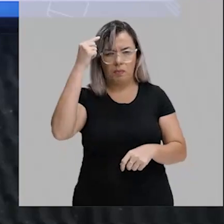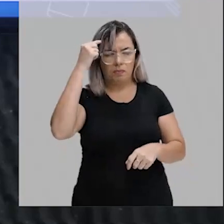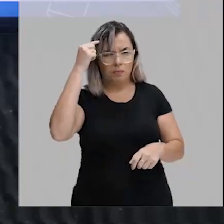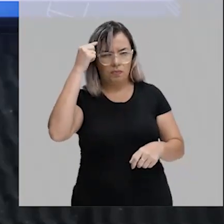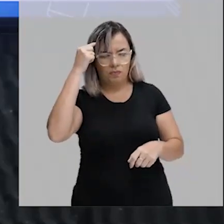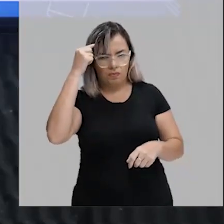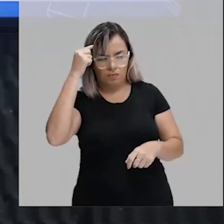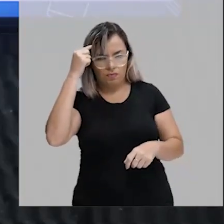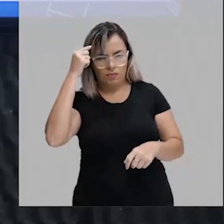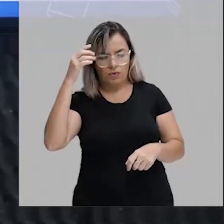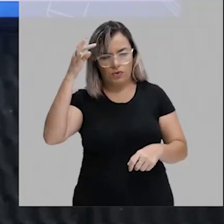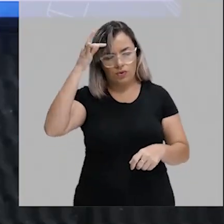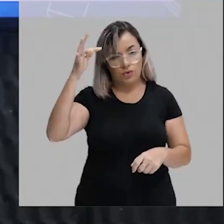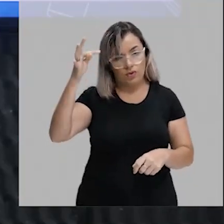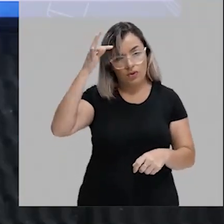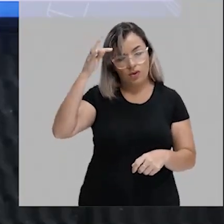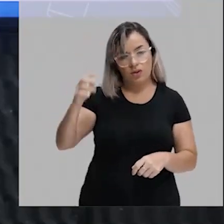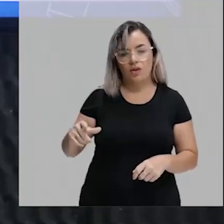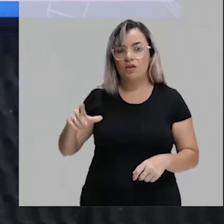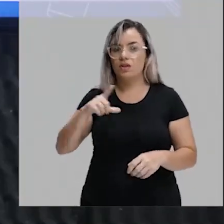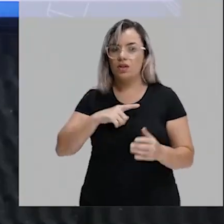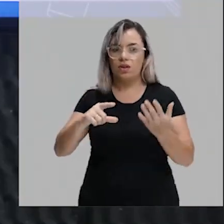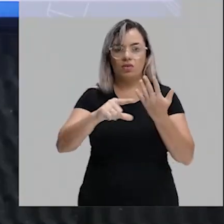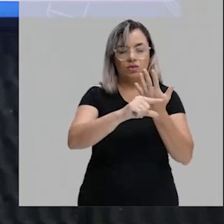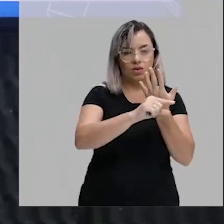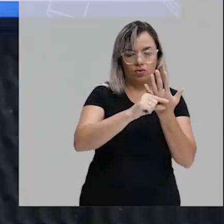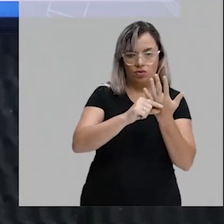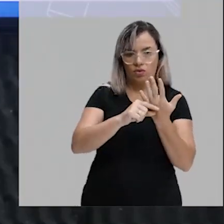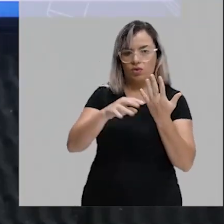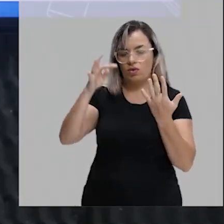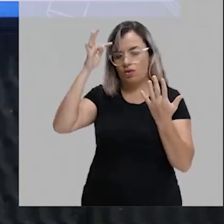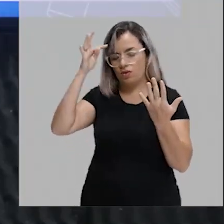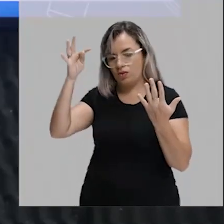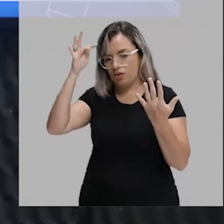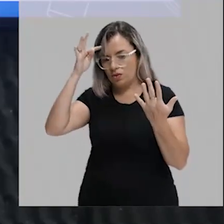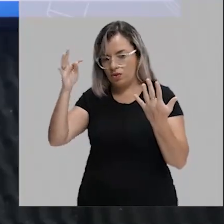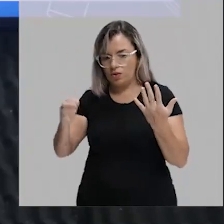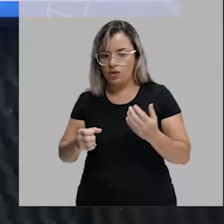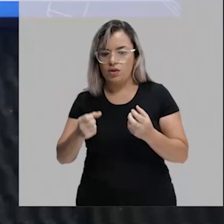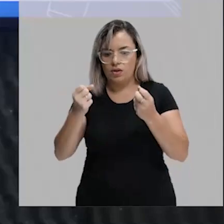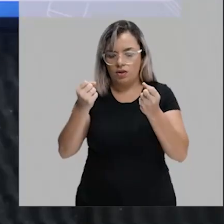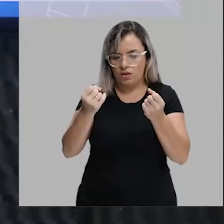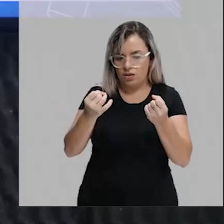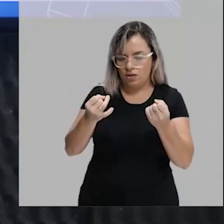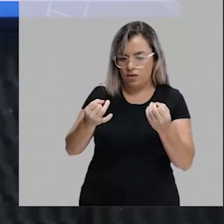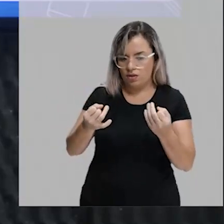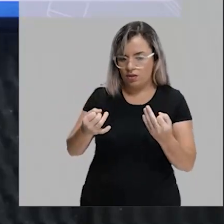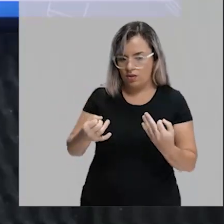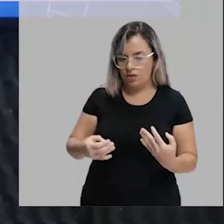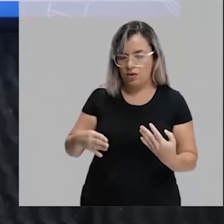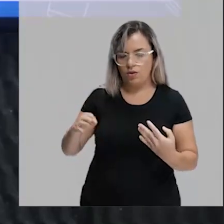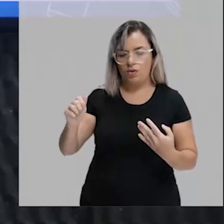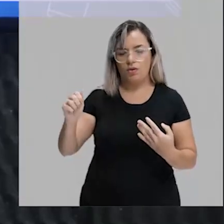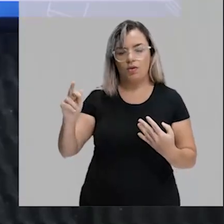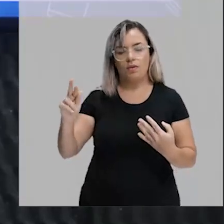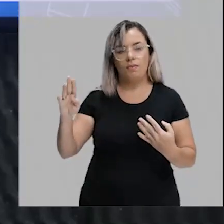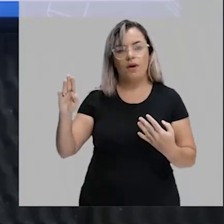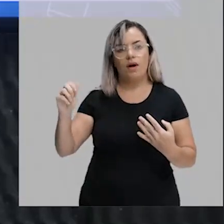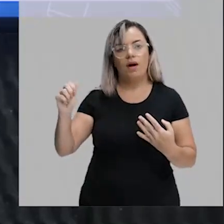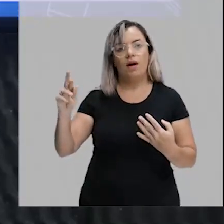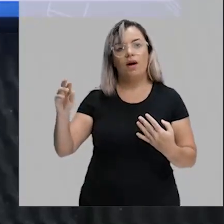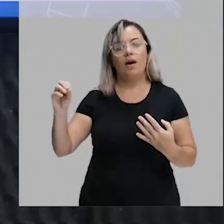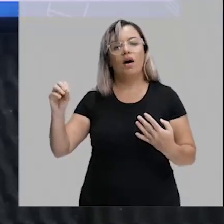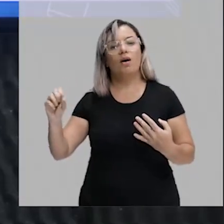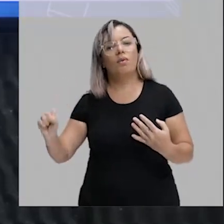nós temos alguns teóricos que chegam a falar que os bárbaros, lá na Idade Média, os